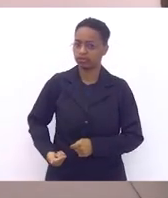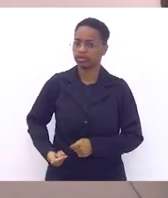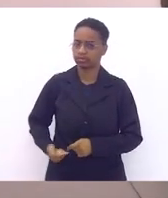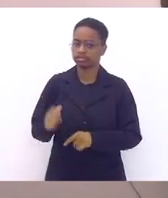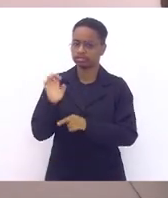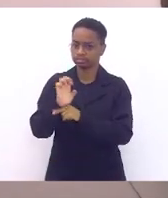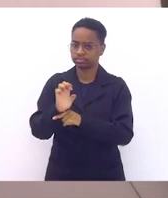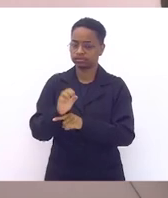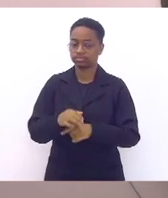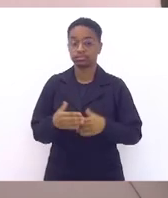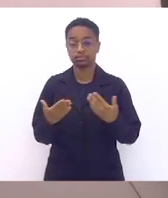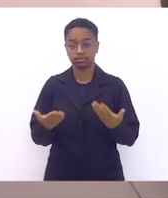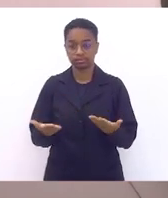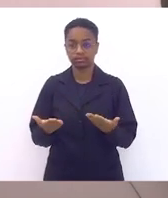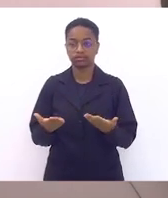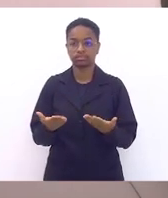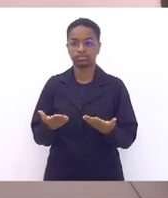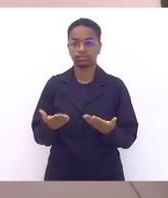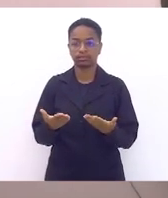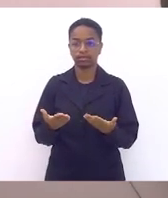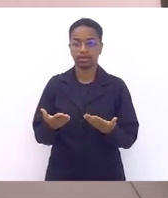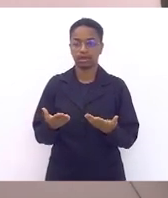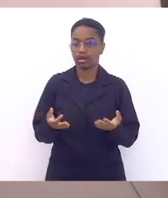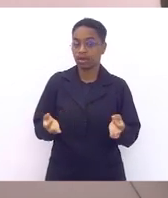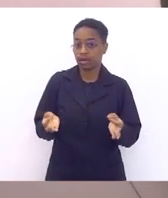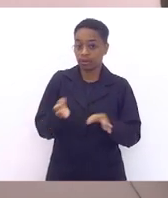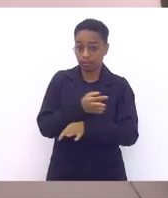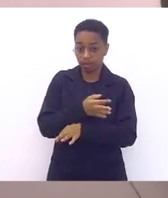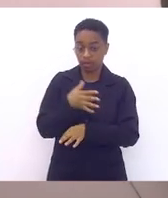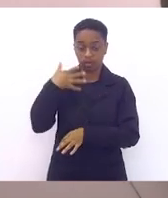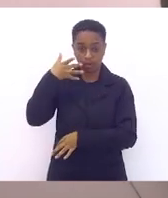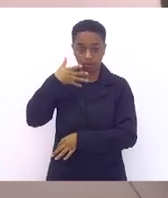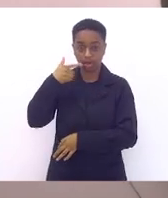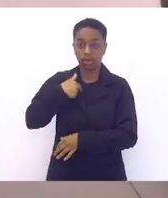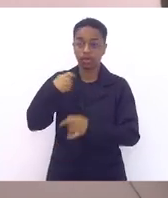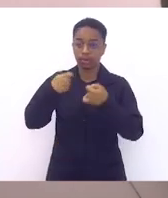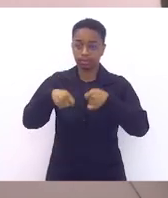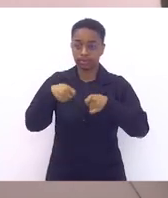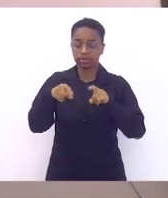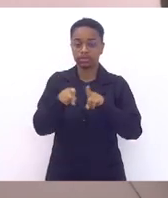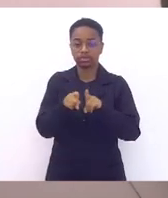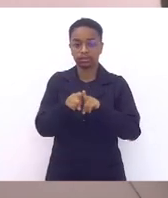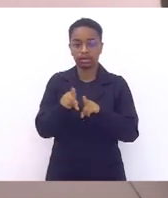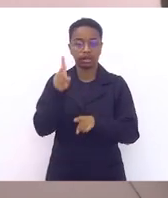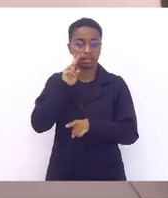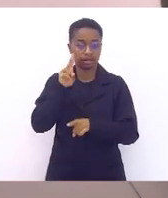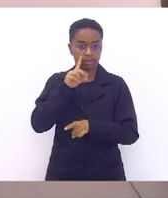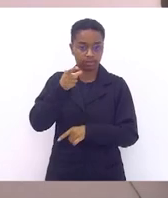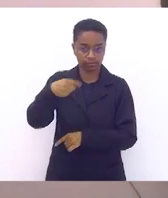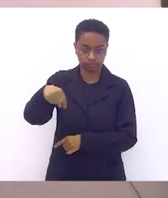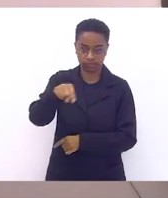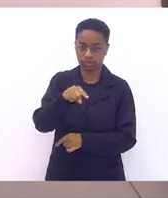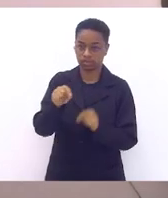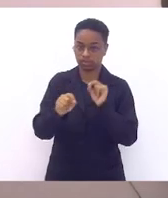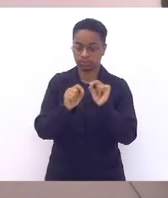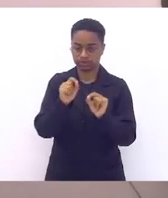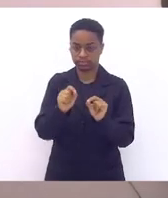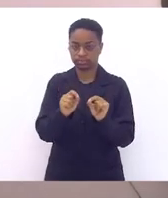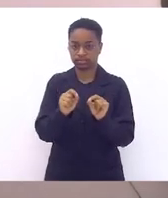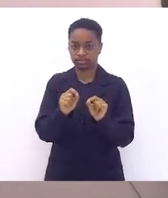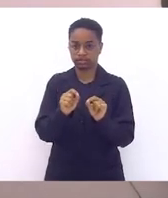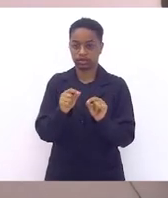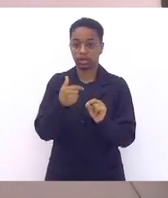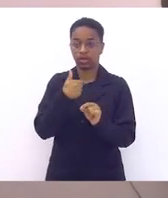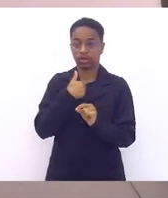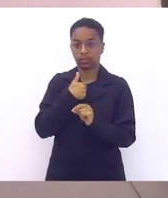do Estado. Então, feito isso, eu preciso também apenas lembrar, né, que